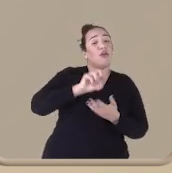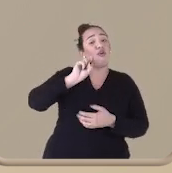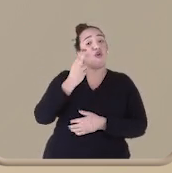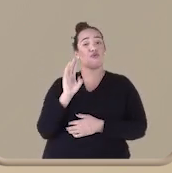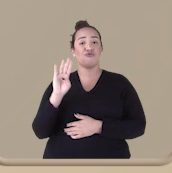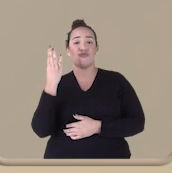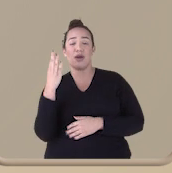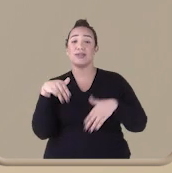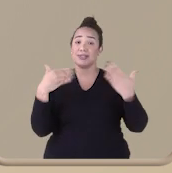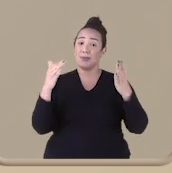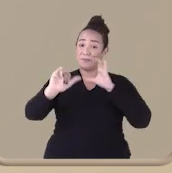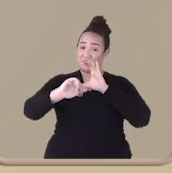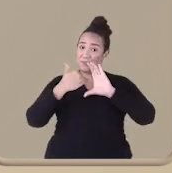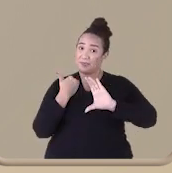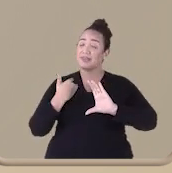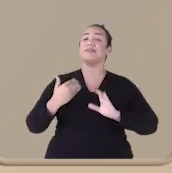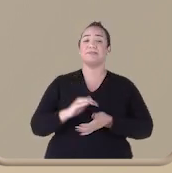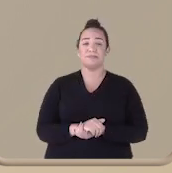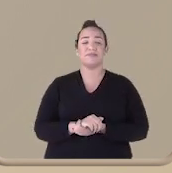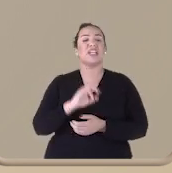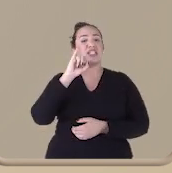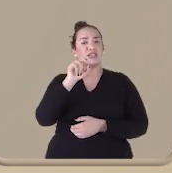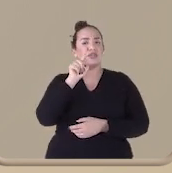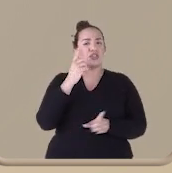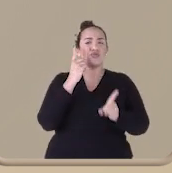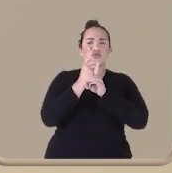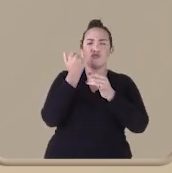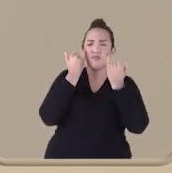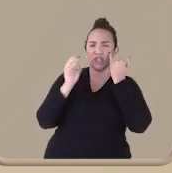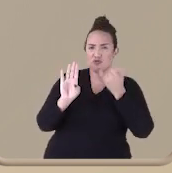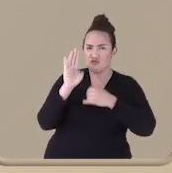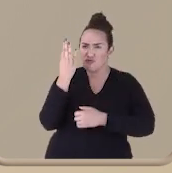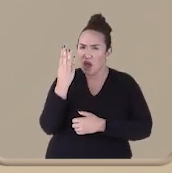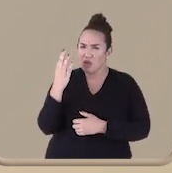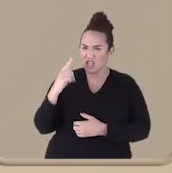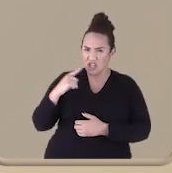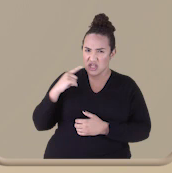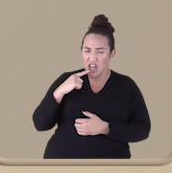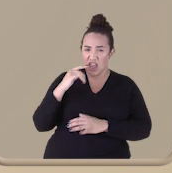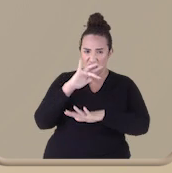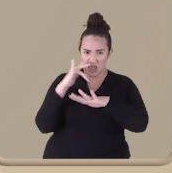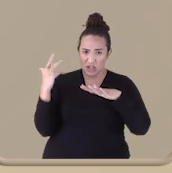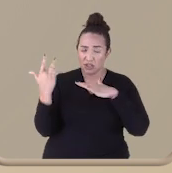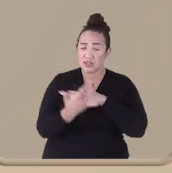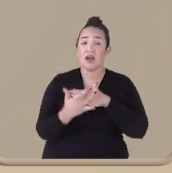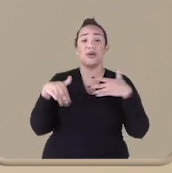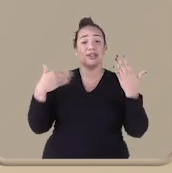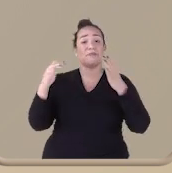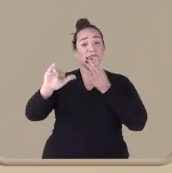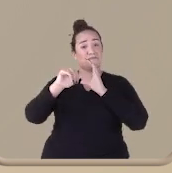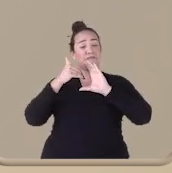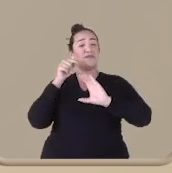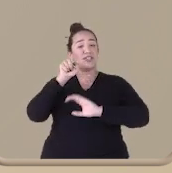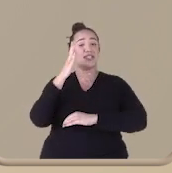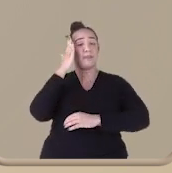fake? E que tal compartilhar com a gente? Caso encontre uma fake news circulando por aí, mande pra gente e conte como você descobriu